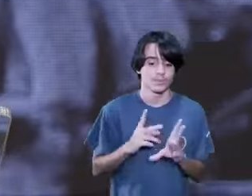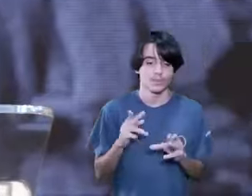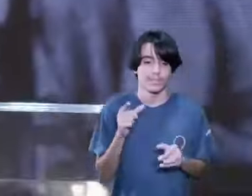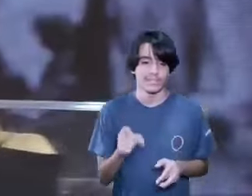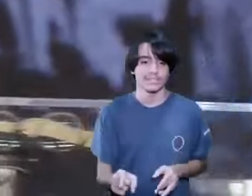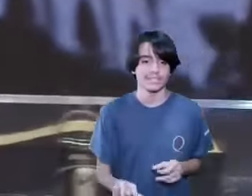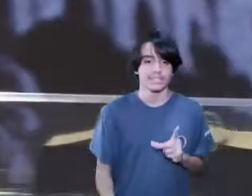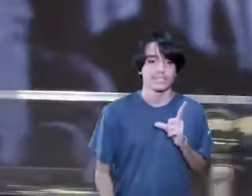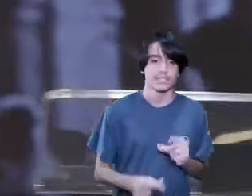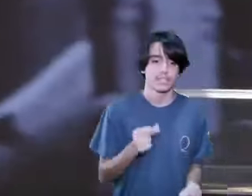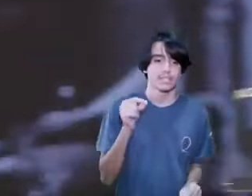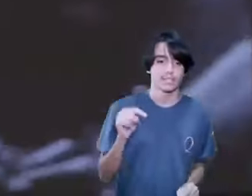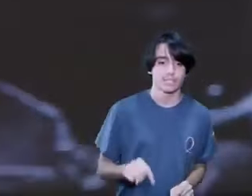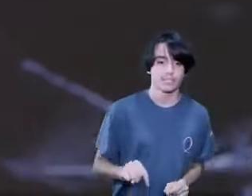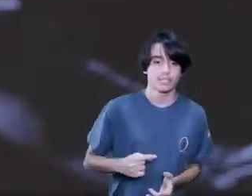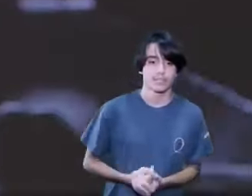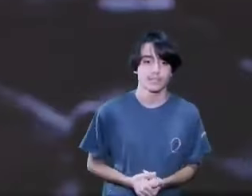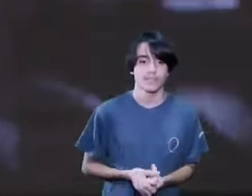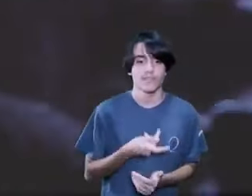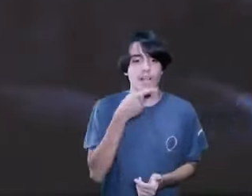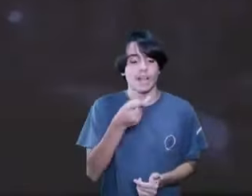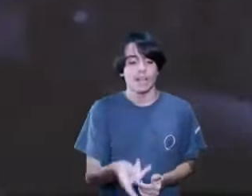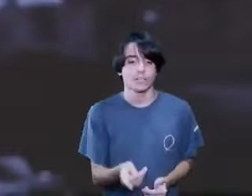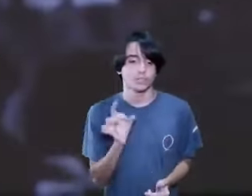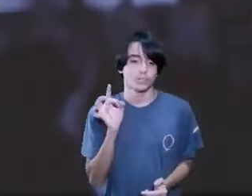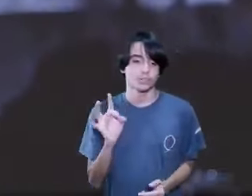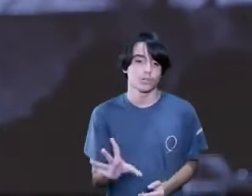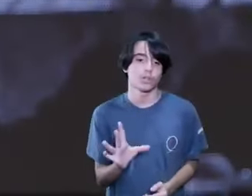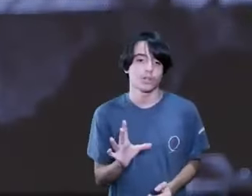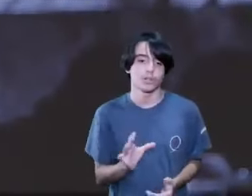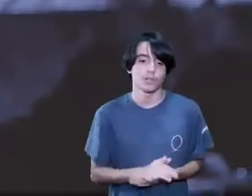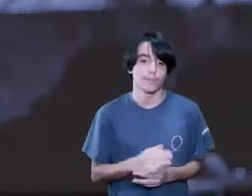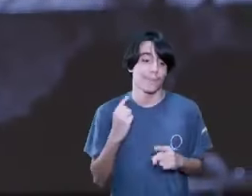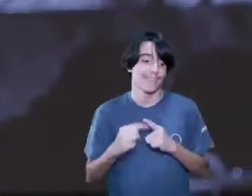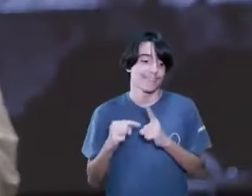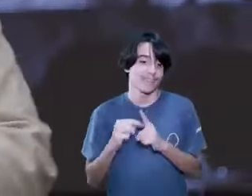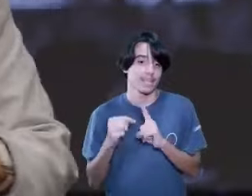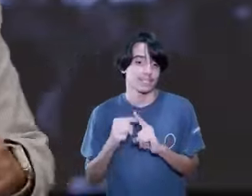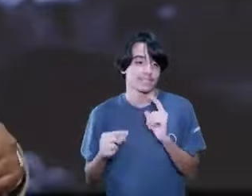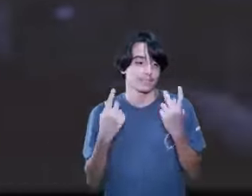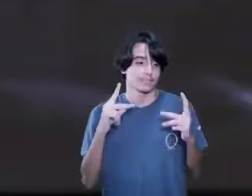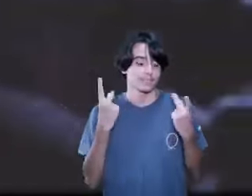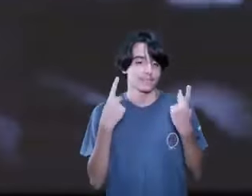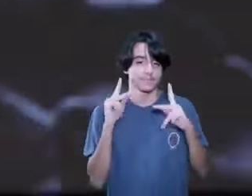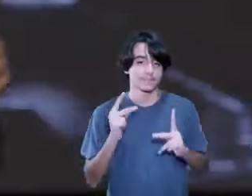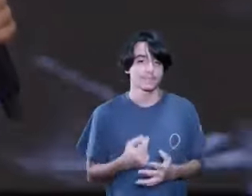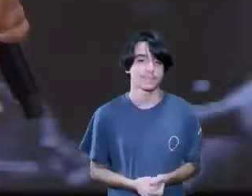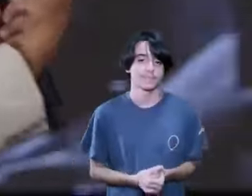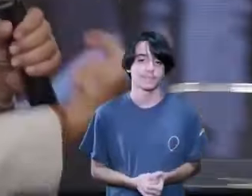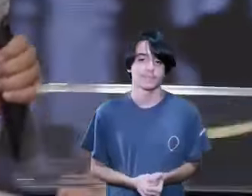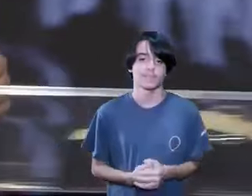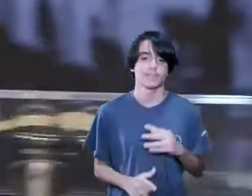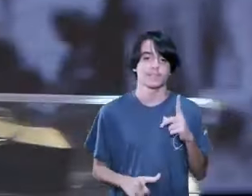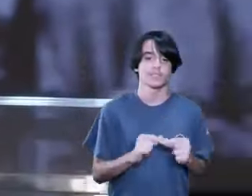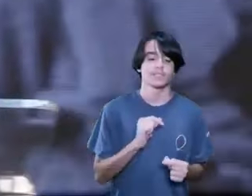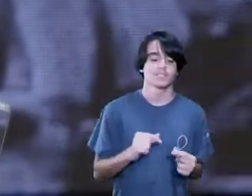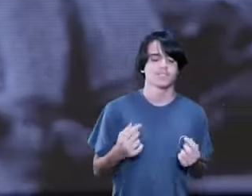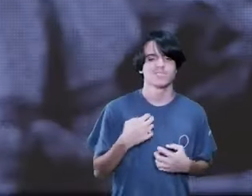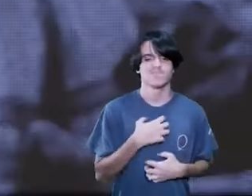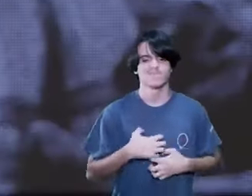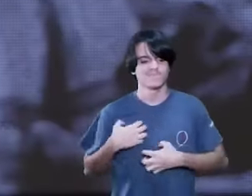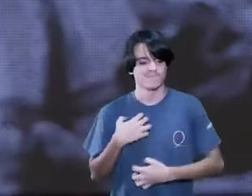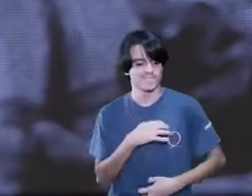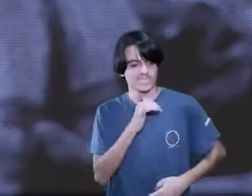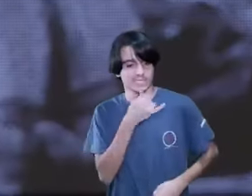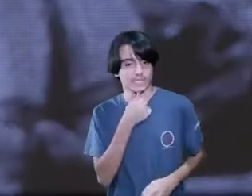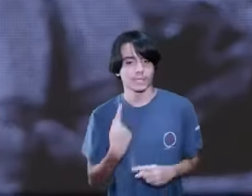e sairmos daqui falando apenas parte da mensagem. Ele sai contrariado e